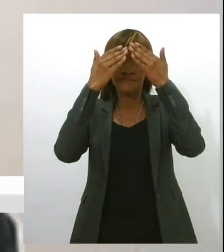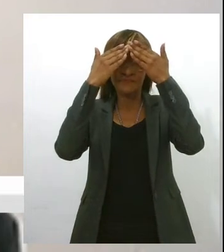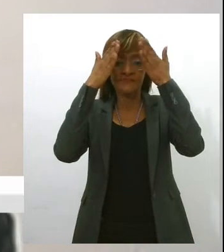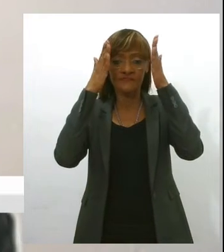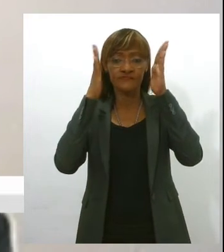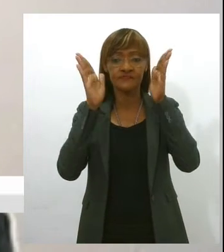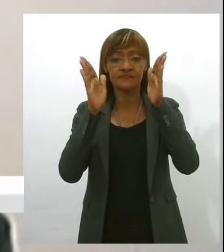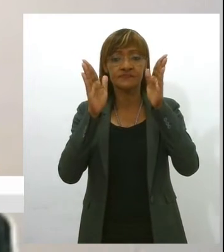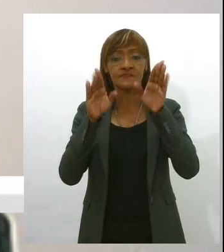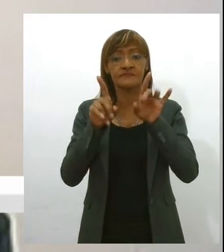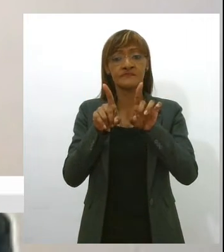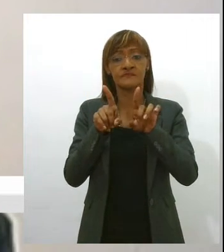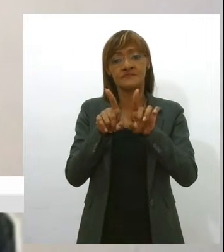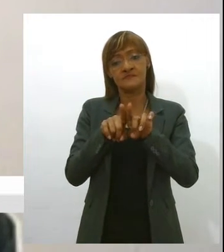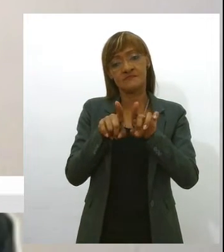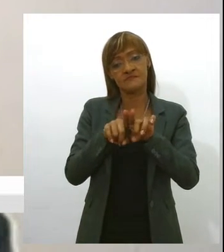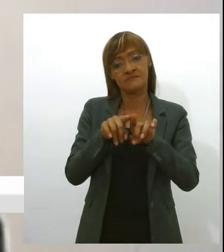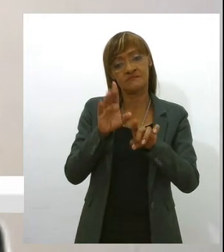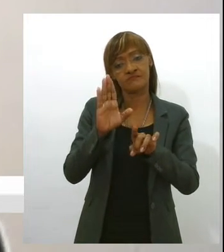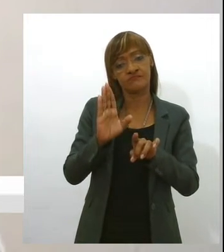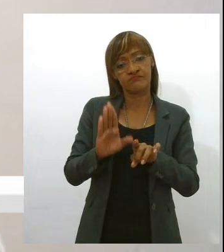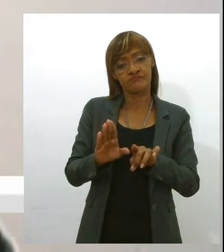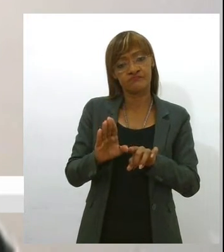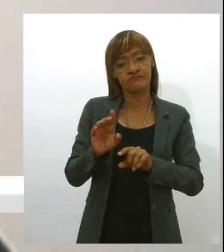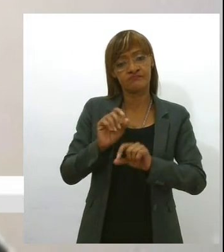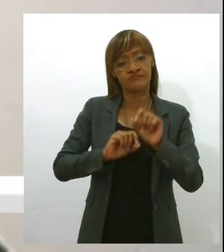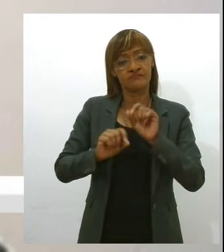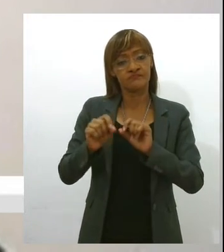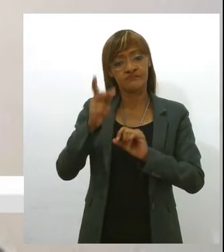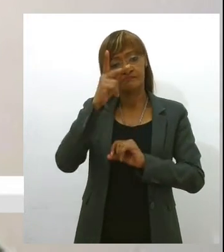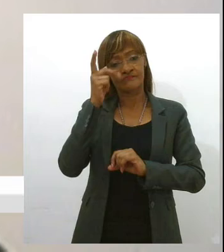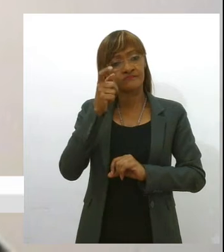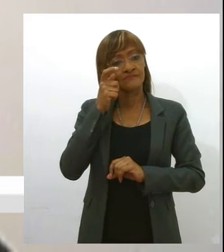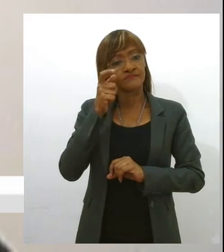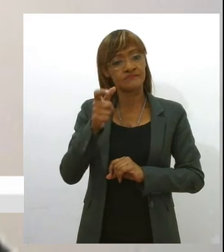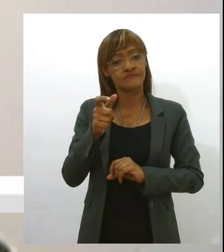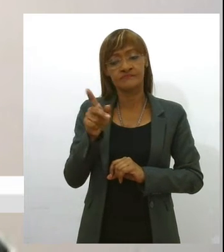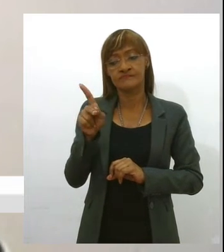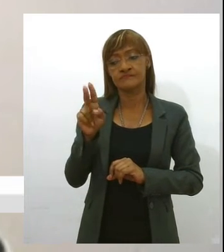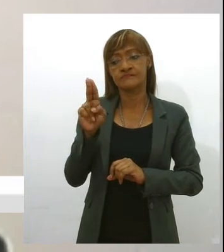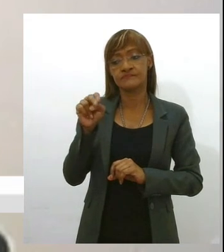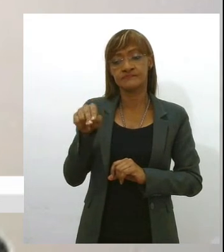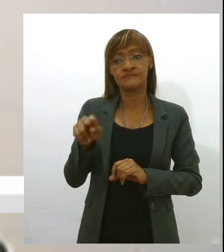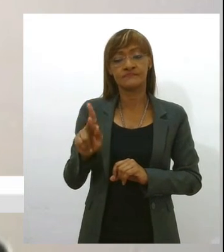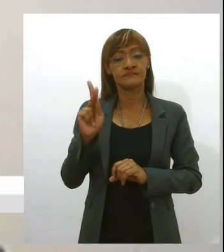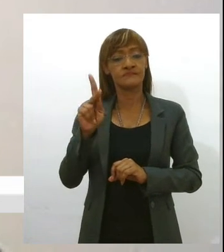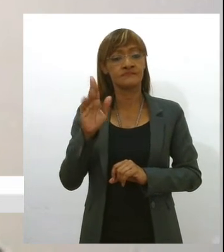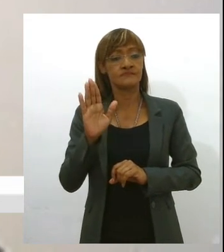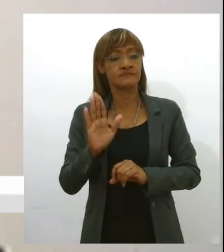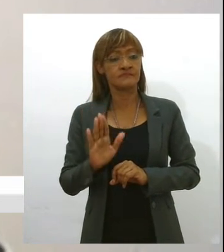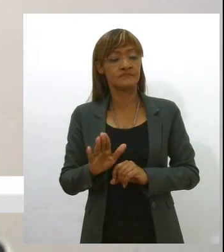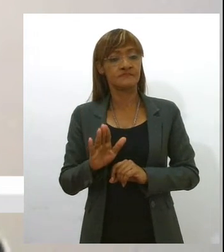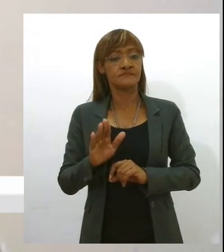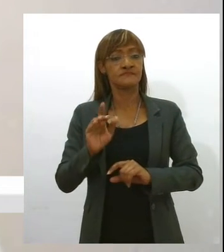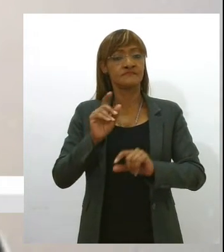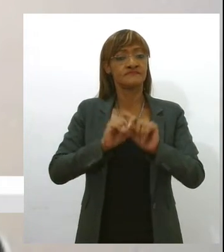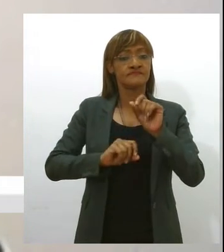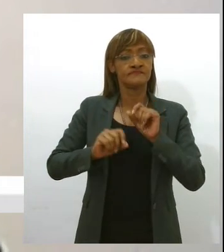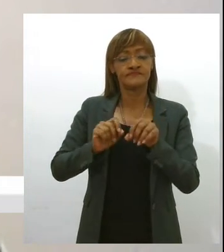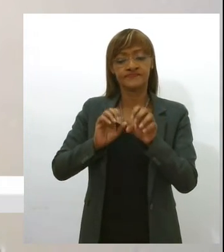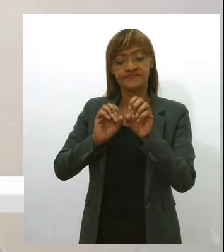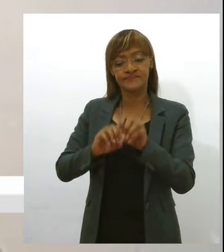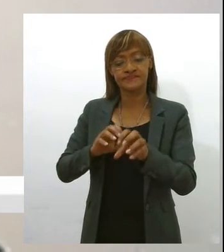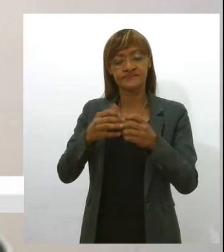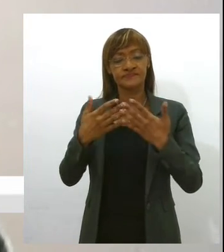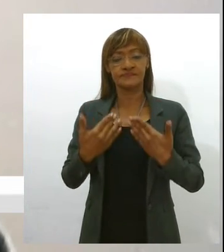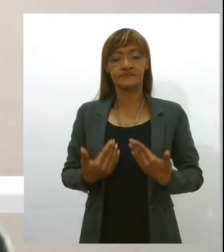do punk, das pessoas que se interessam por isso, para que a gente leve a criação de uma forma mais leve e mais